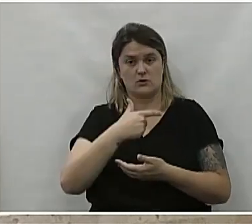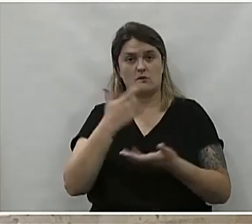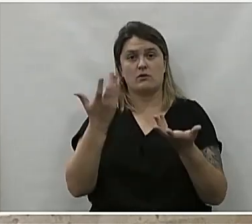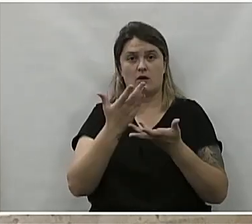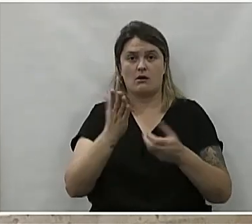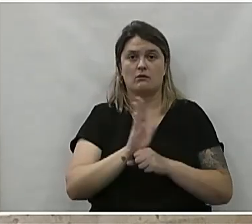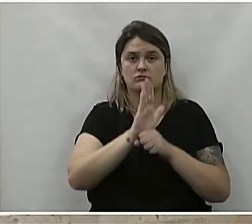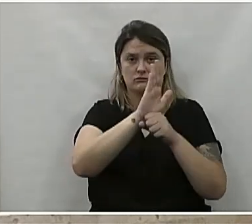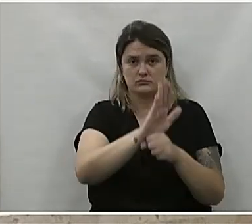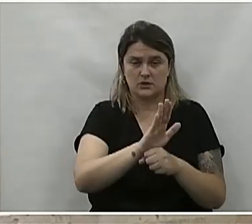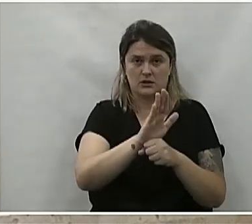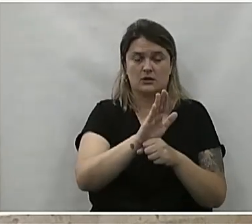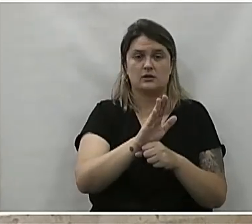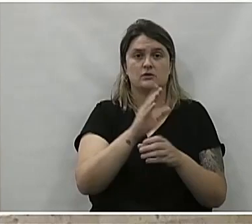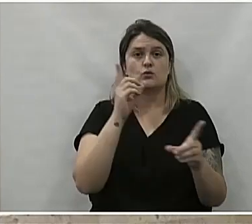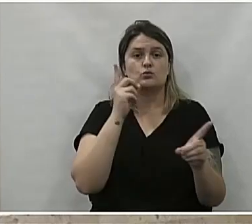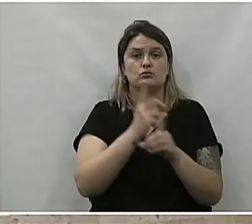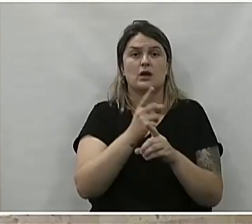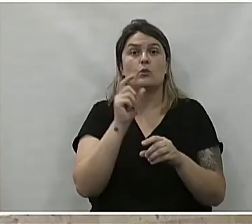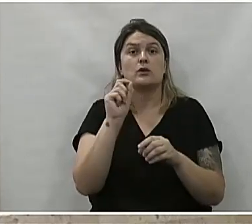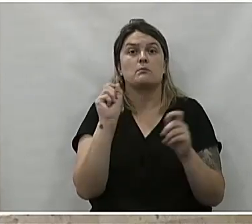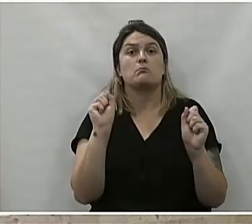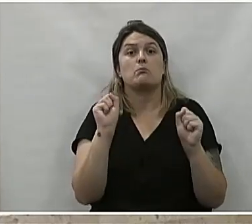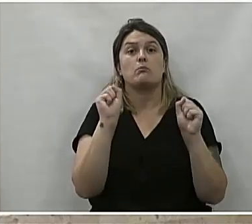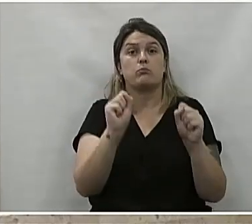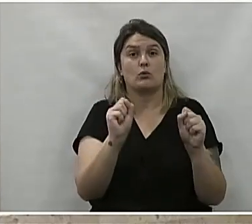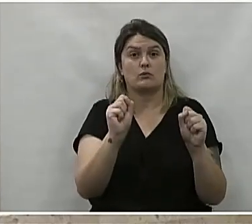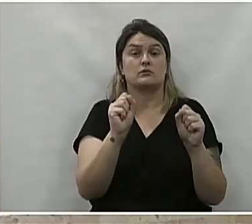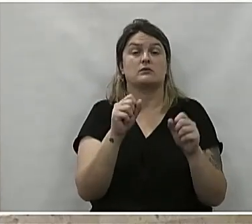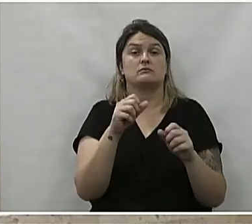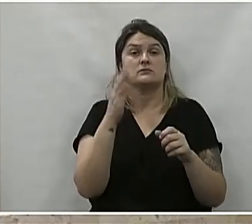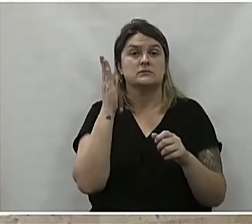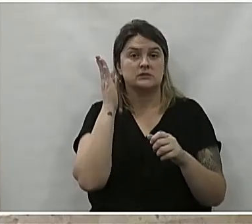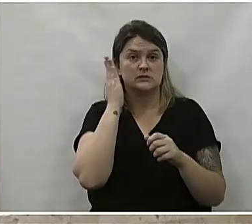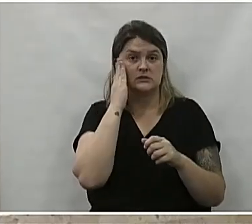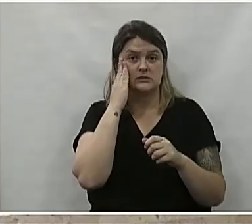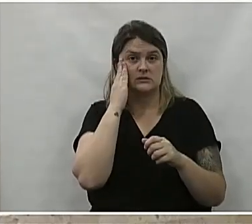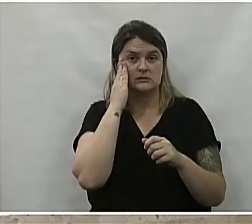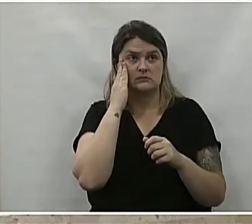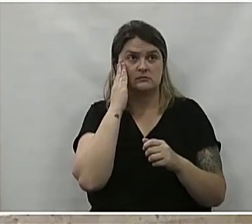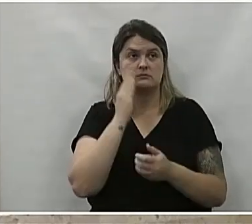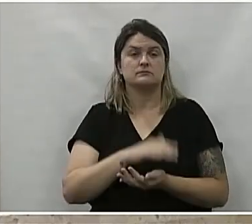colaborar De uma maneira Que for possível A gente sabe Que